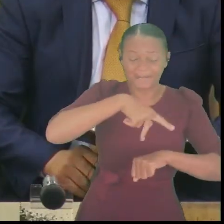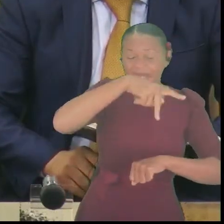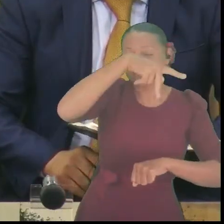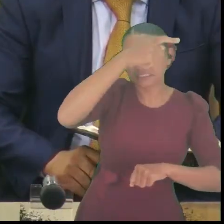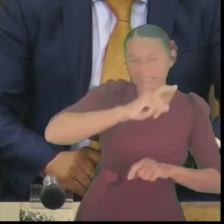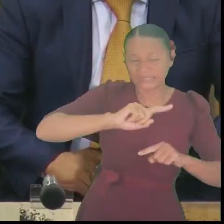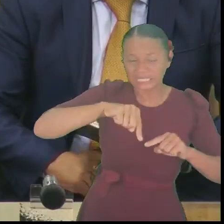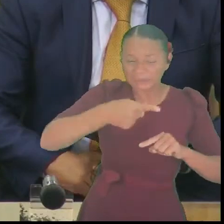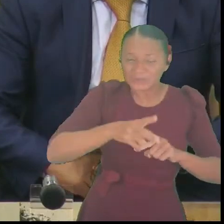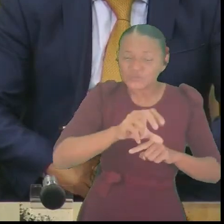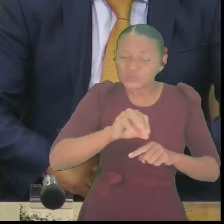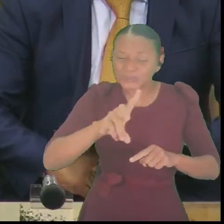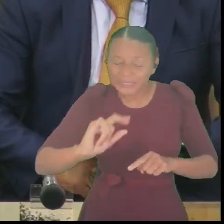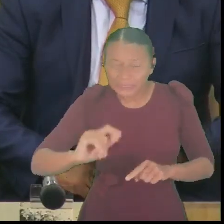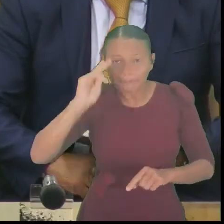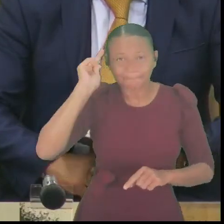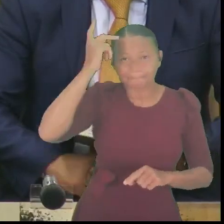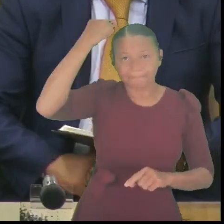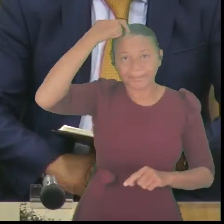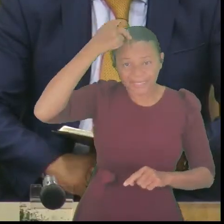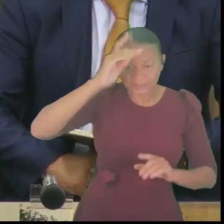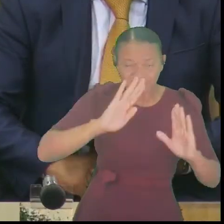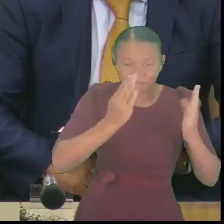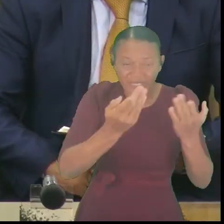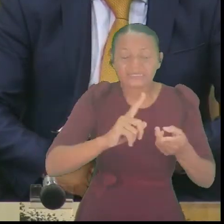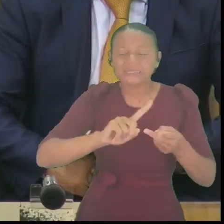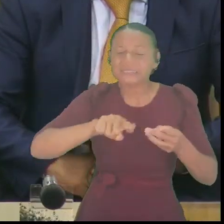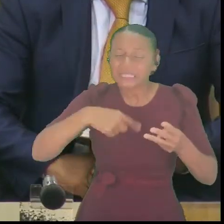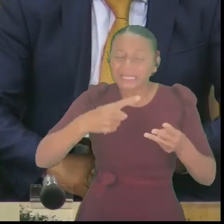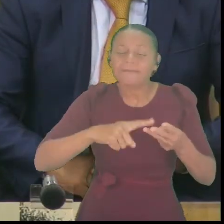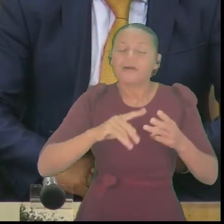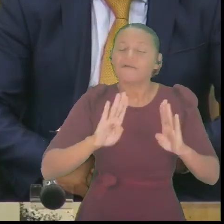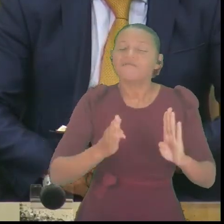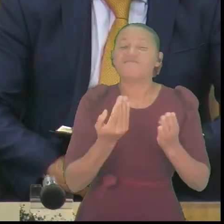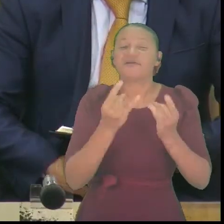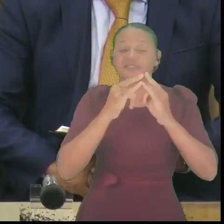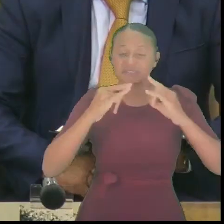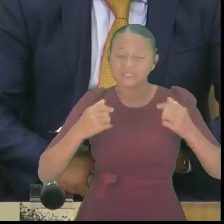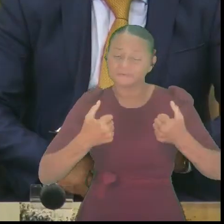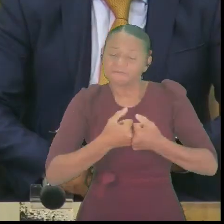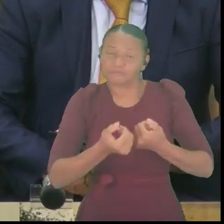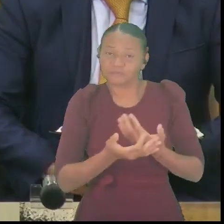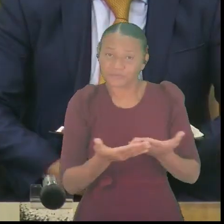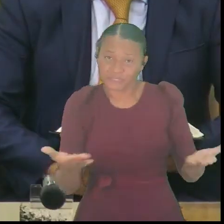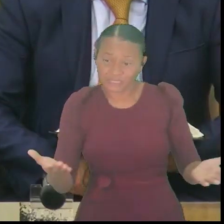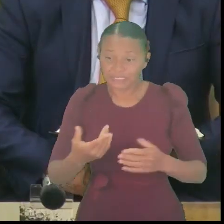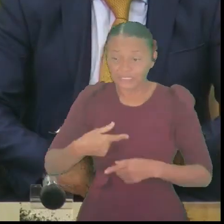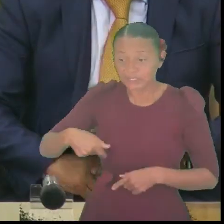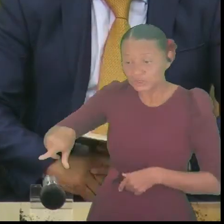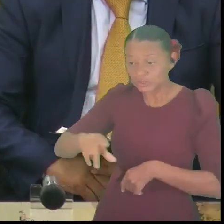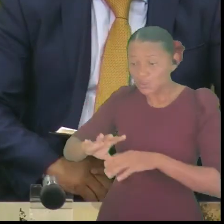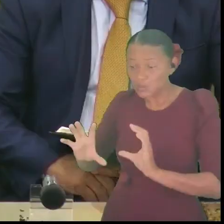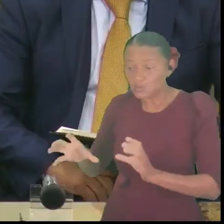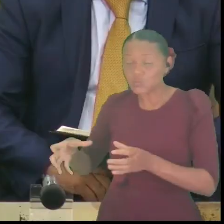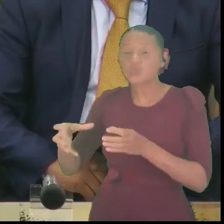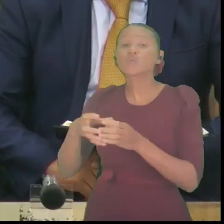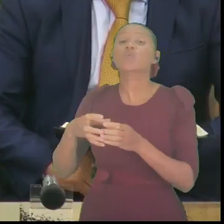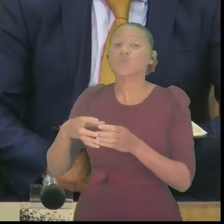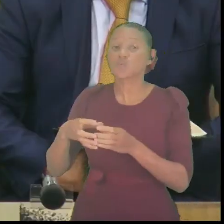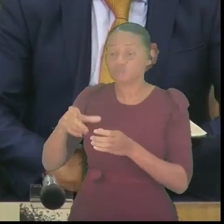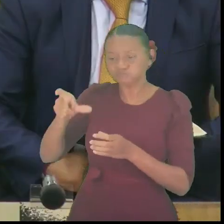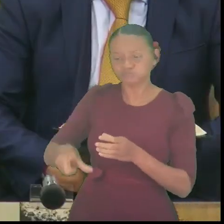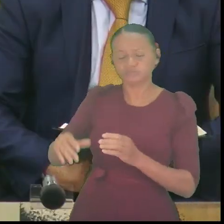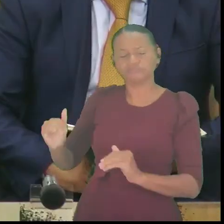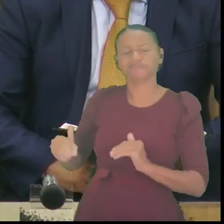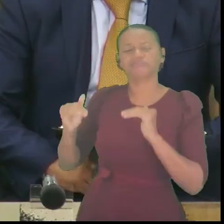de 50 dias o Pentecoste, e depois de alguns meses a festa do tabernáculo. E então O Sinédrio se reuniu e chegou à conclusão que eles